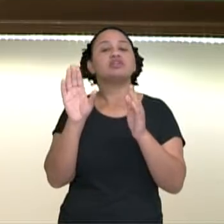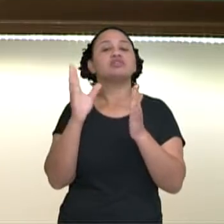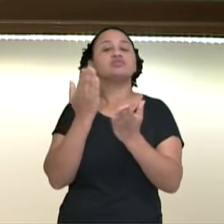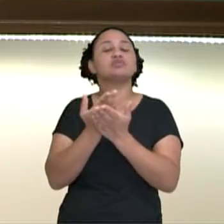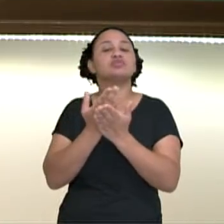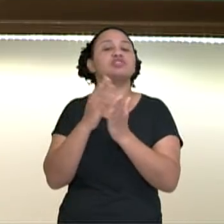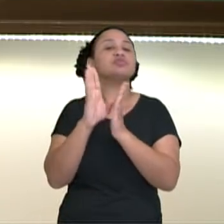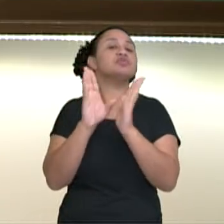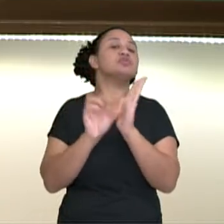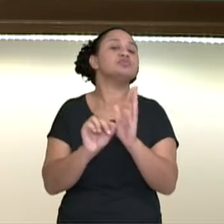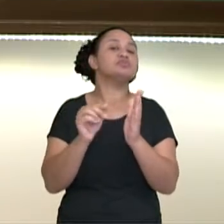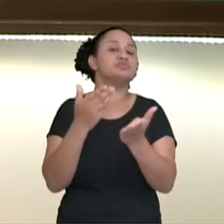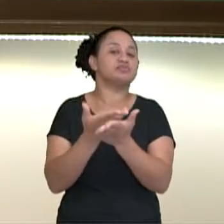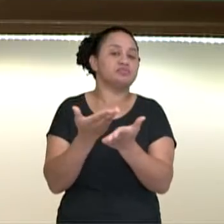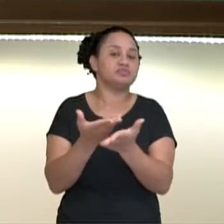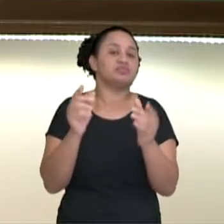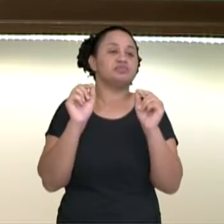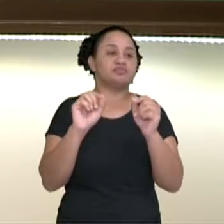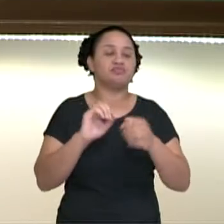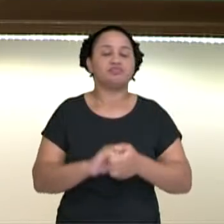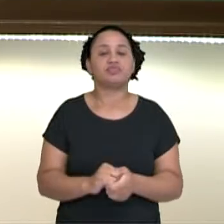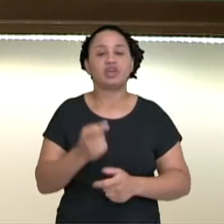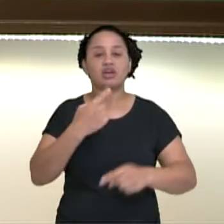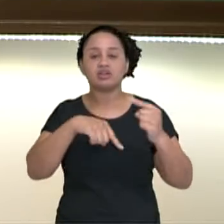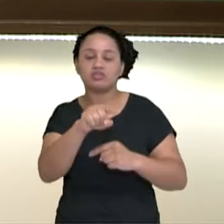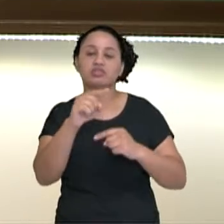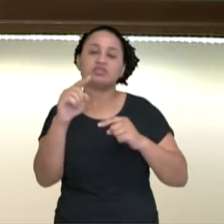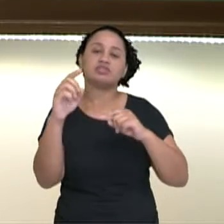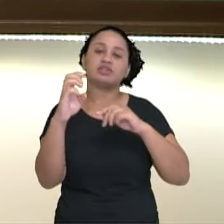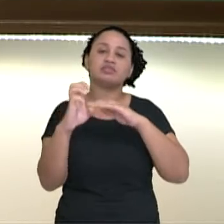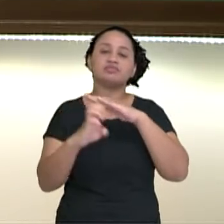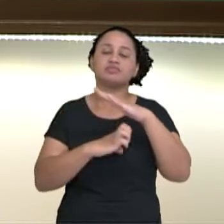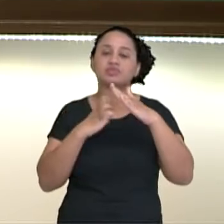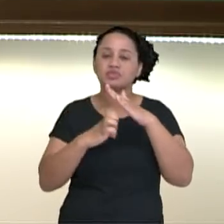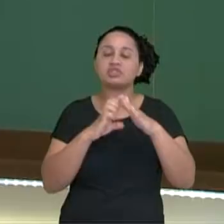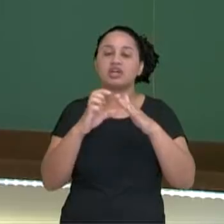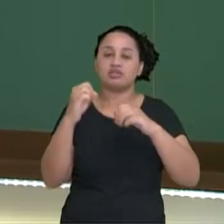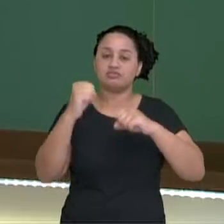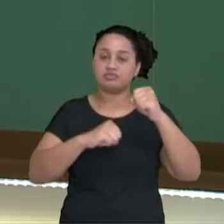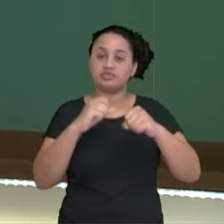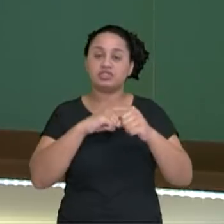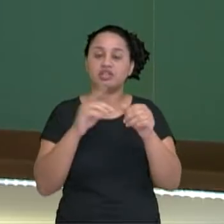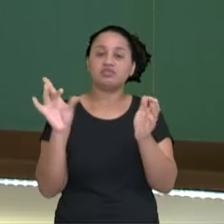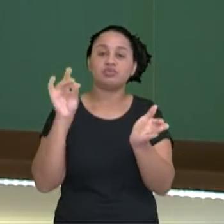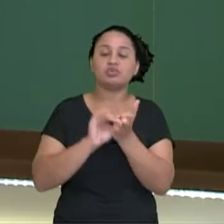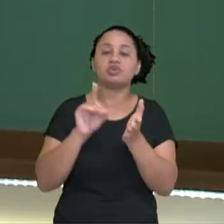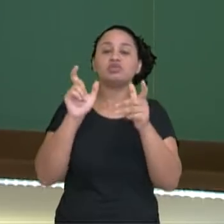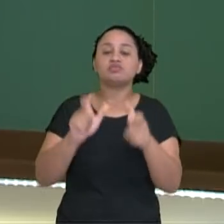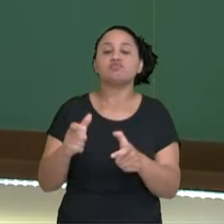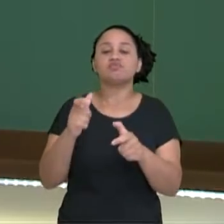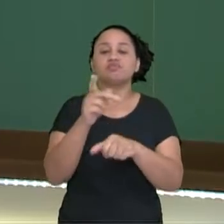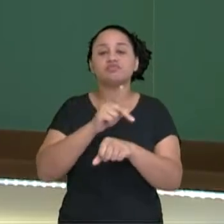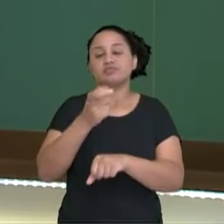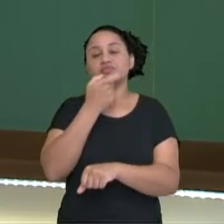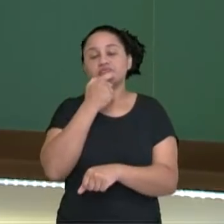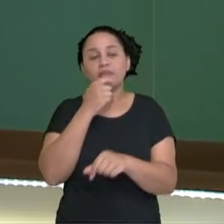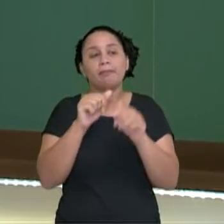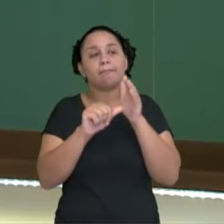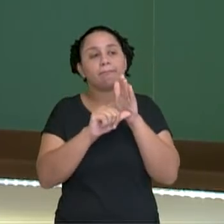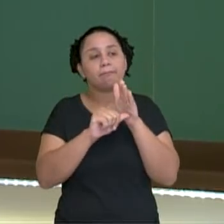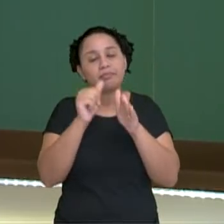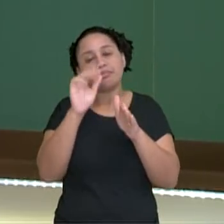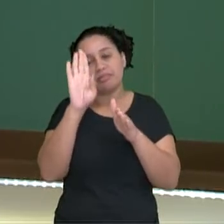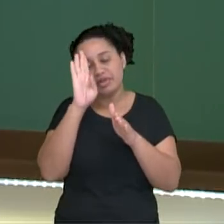né? Bom, a gente viu que a Revolução Industrial, ela teve seu início na Inglaterra, ali, principalmente durante o